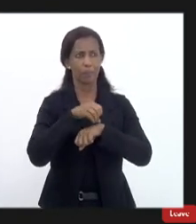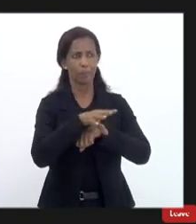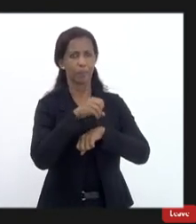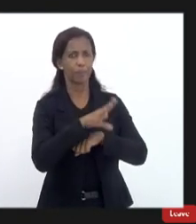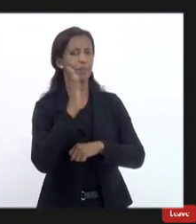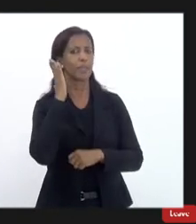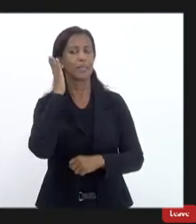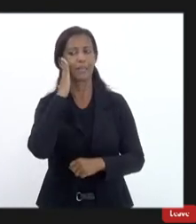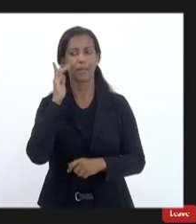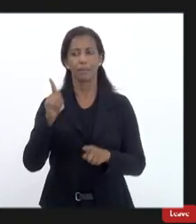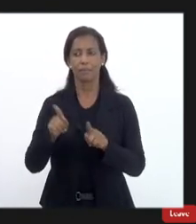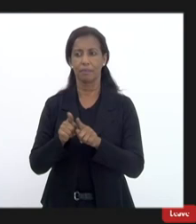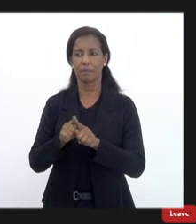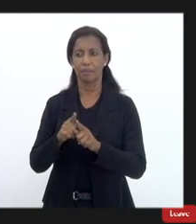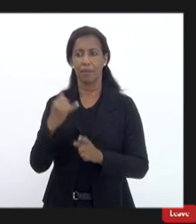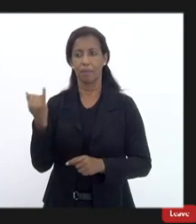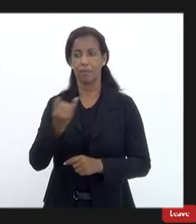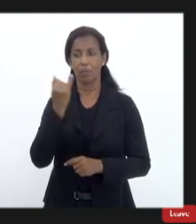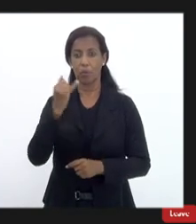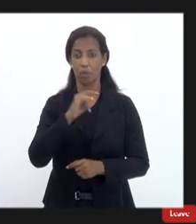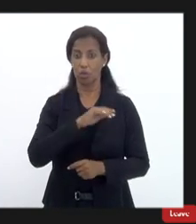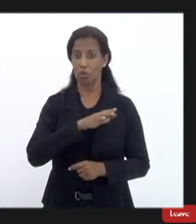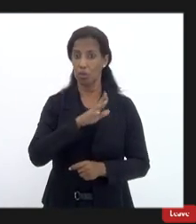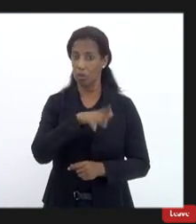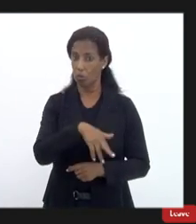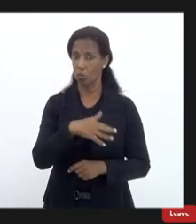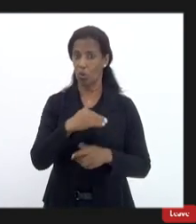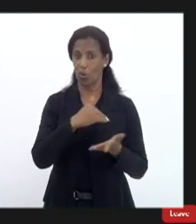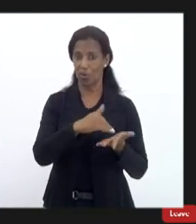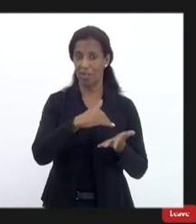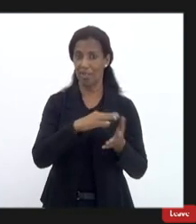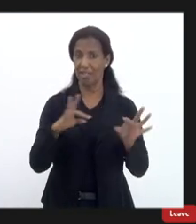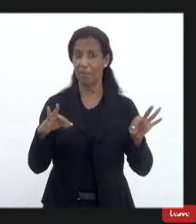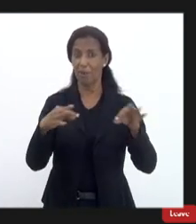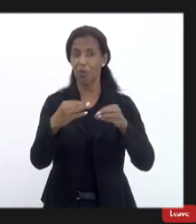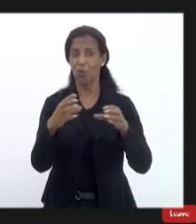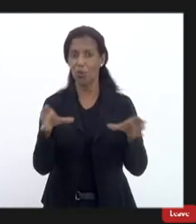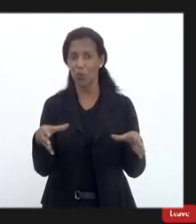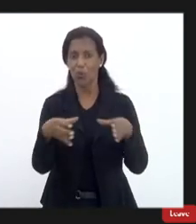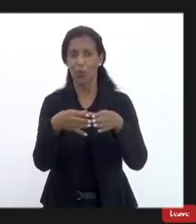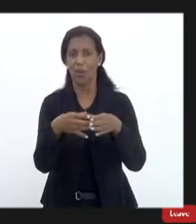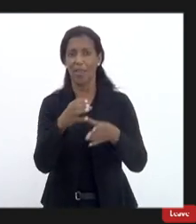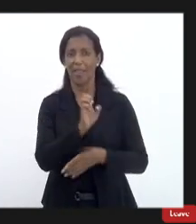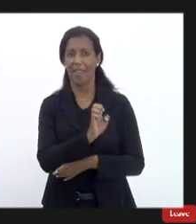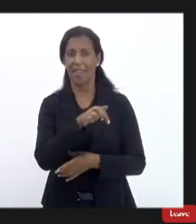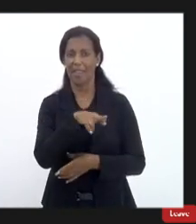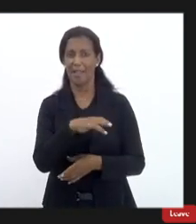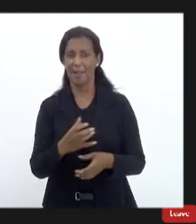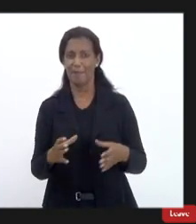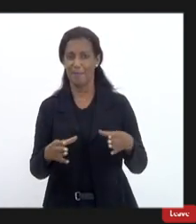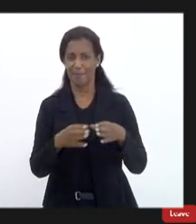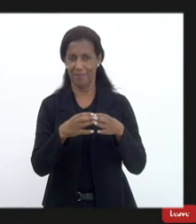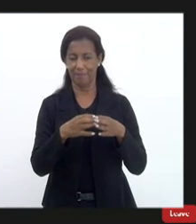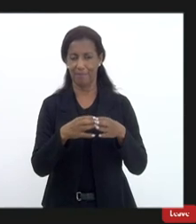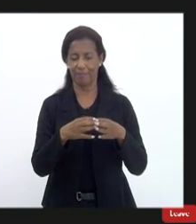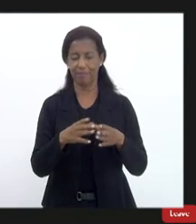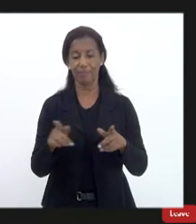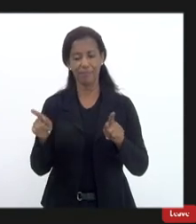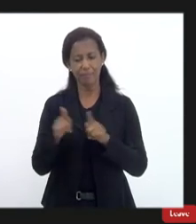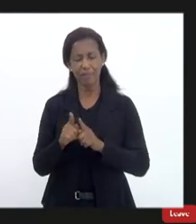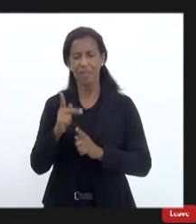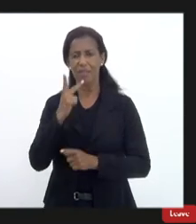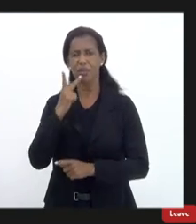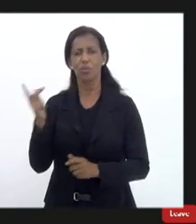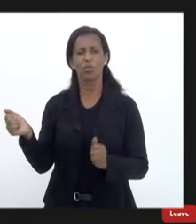isso é fundamental, não só o secretário, como toda a sua equipe. E endossando aqui, presidente, a fala do